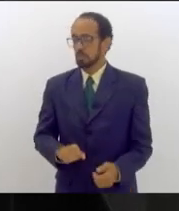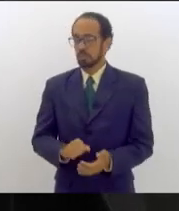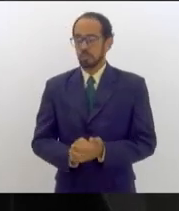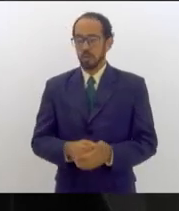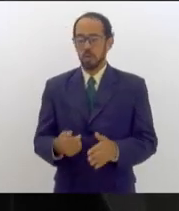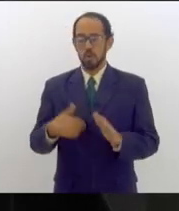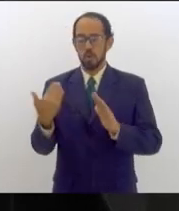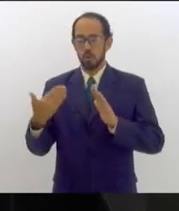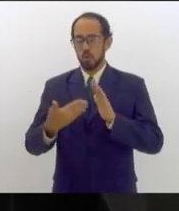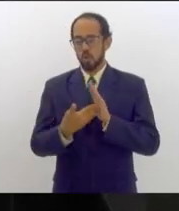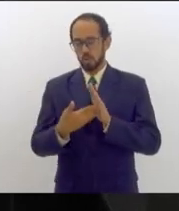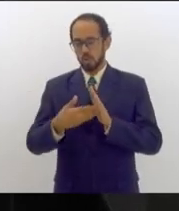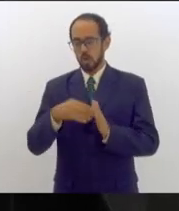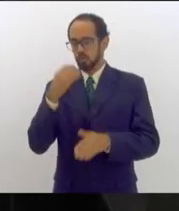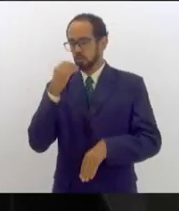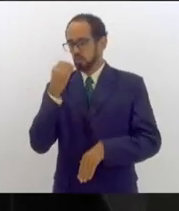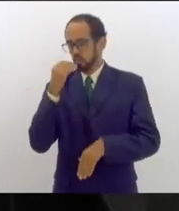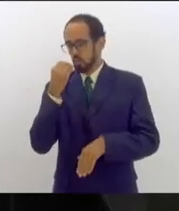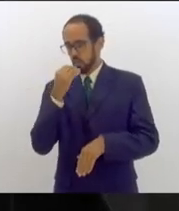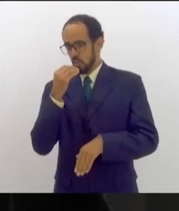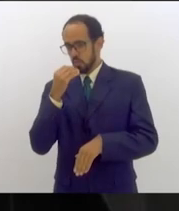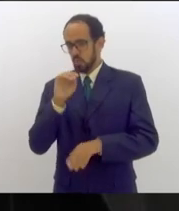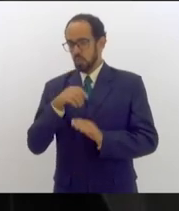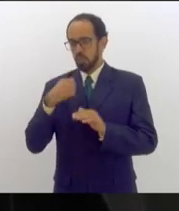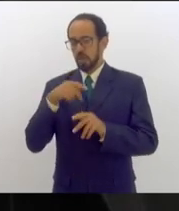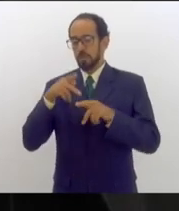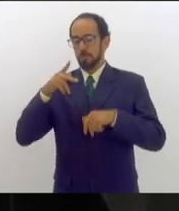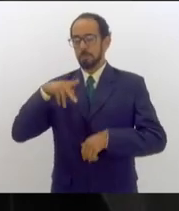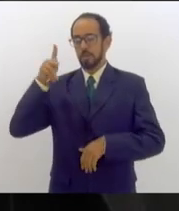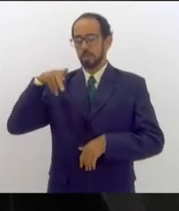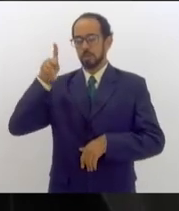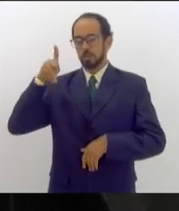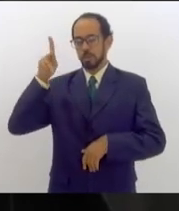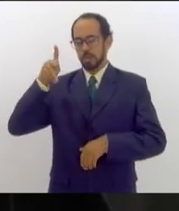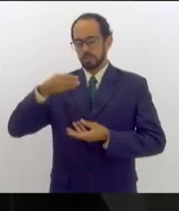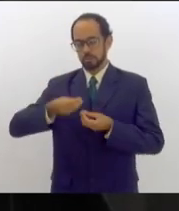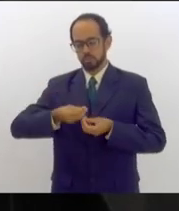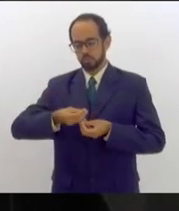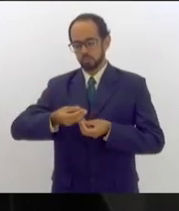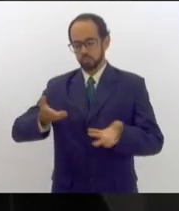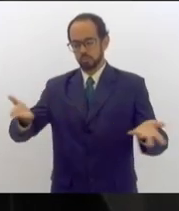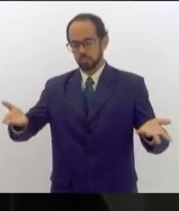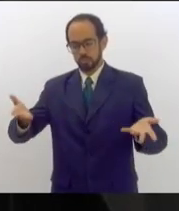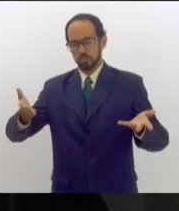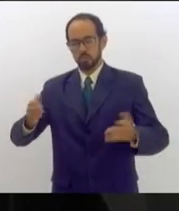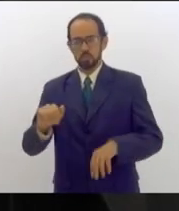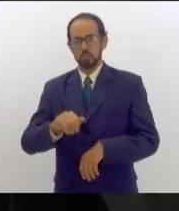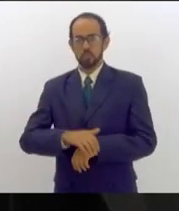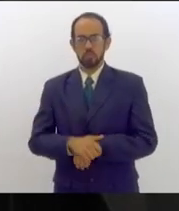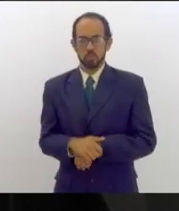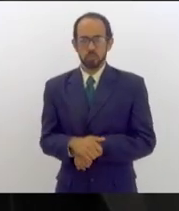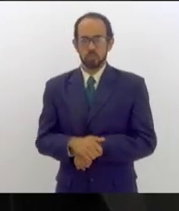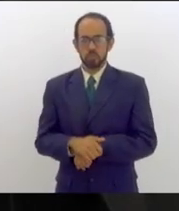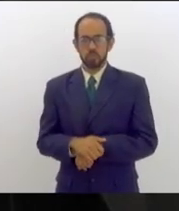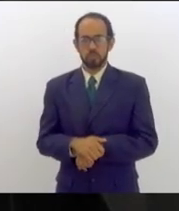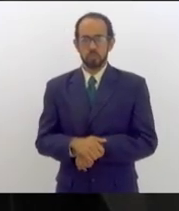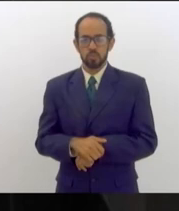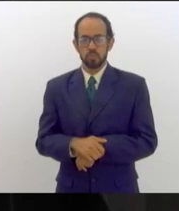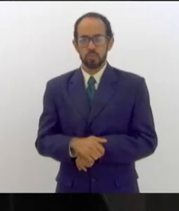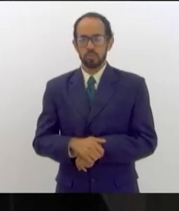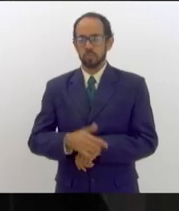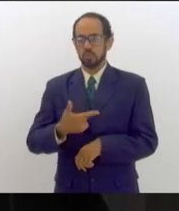de dividendos que a Petrobras distribuiu no exercício